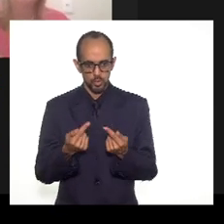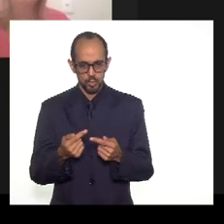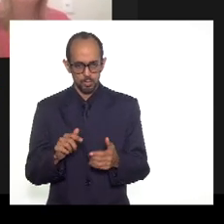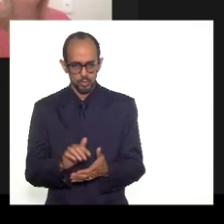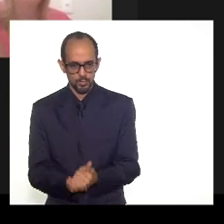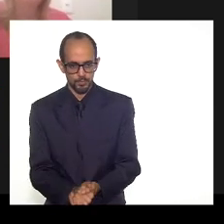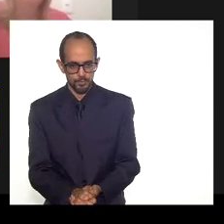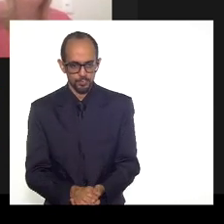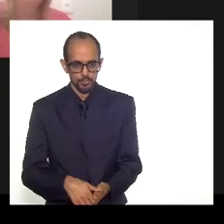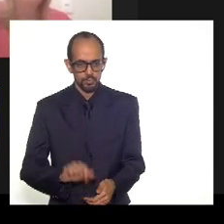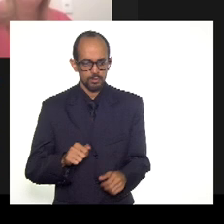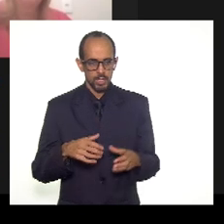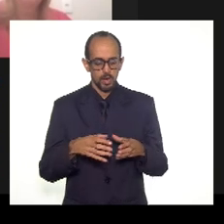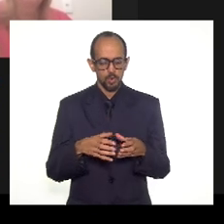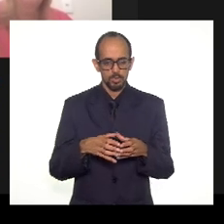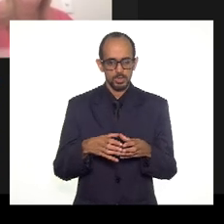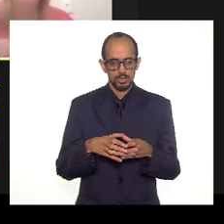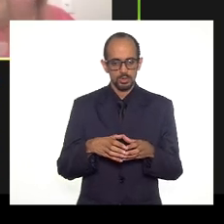Lucinha.